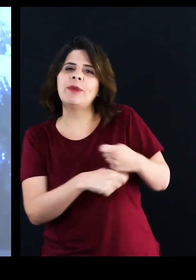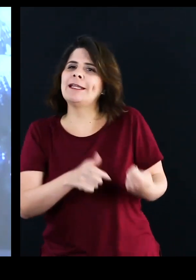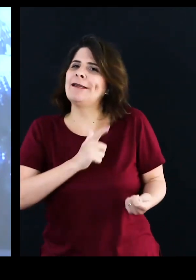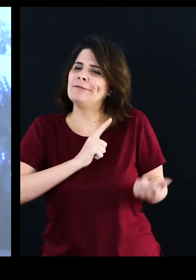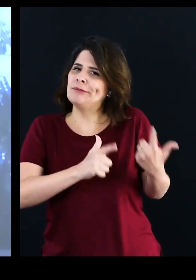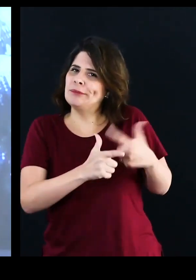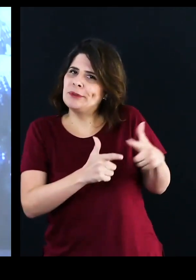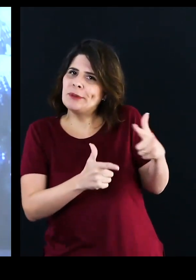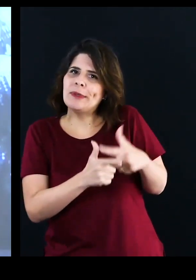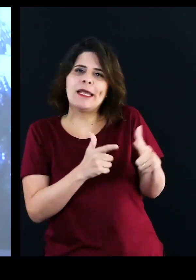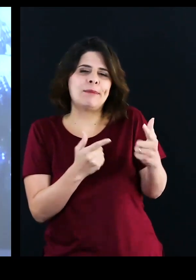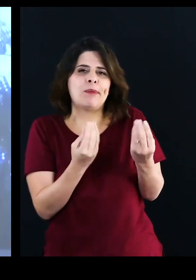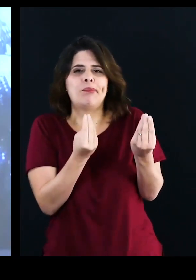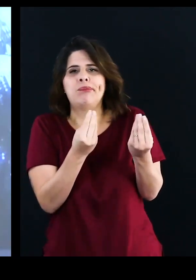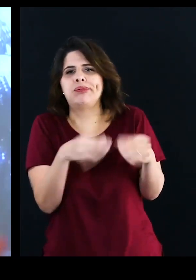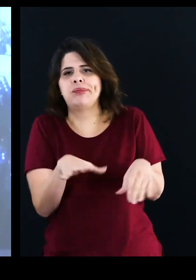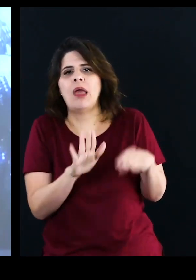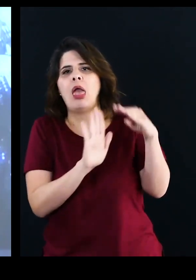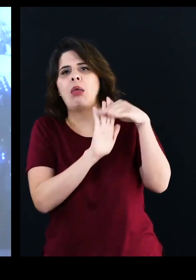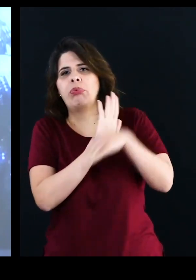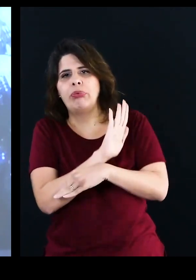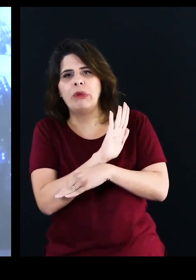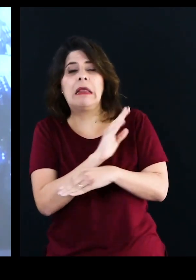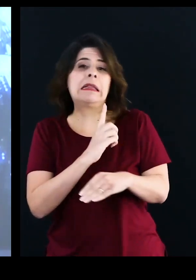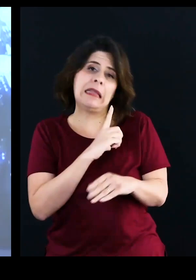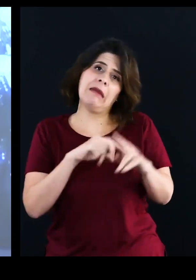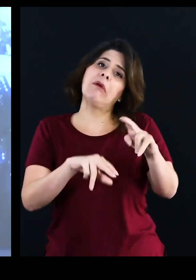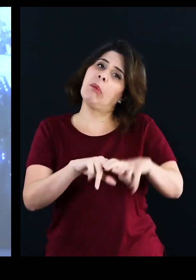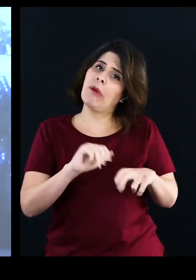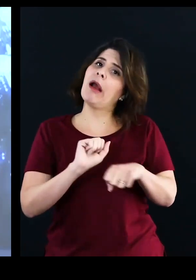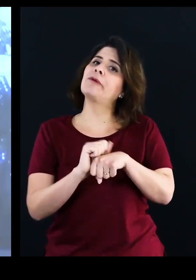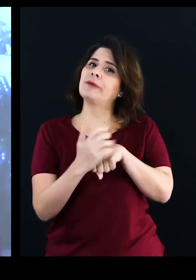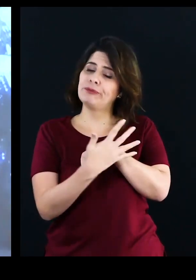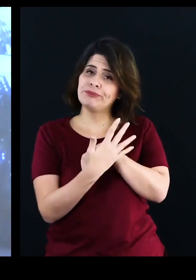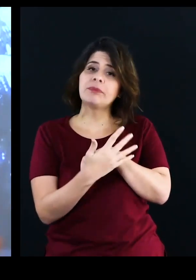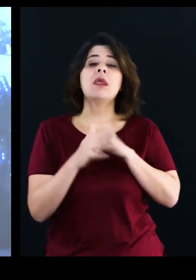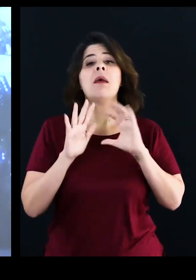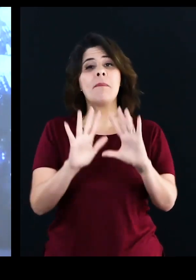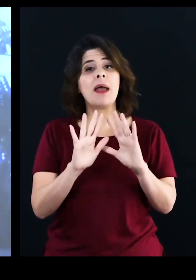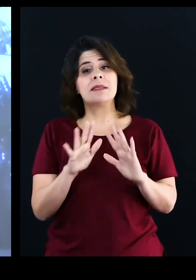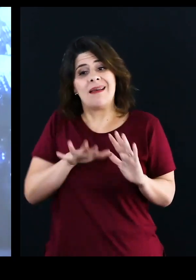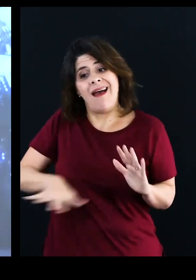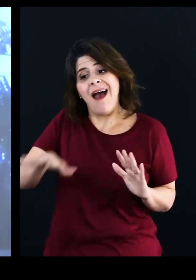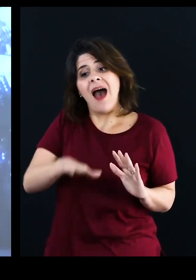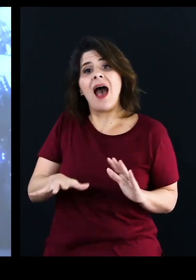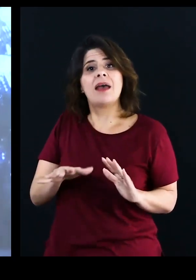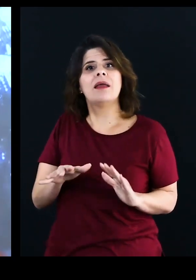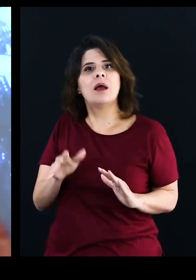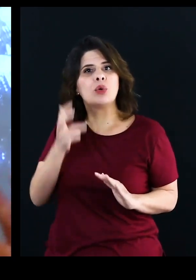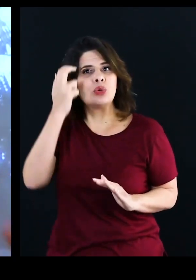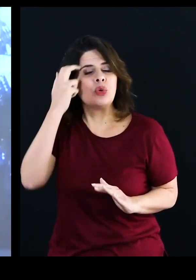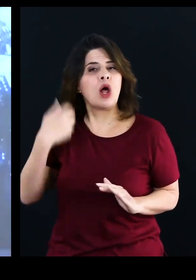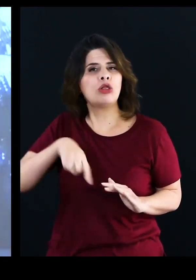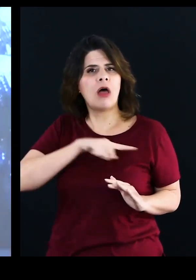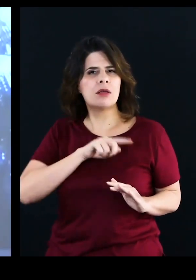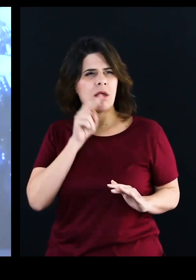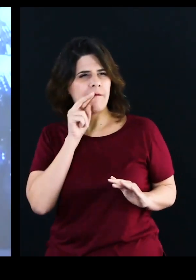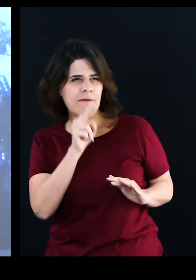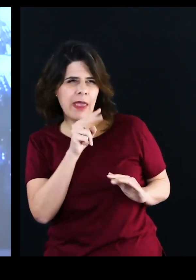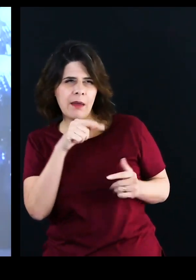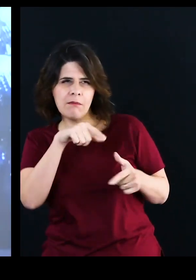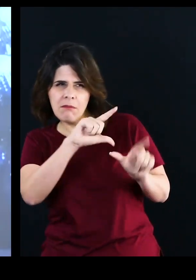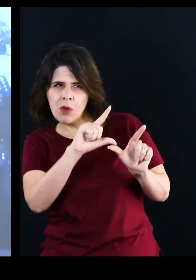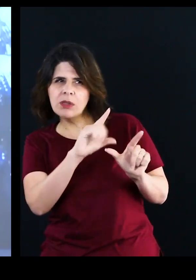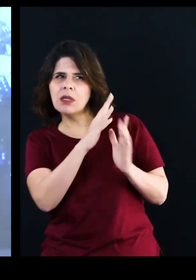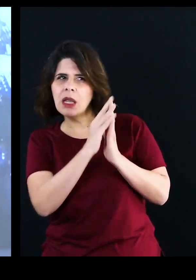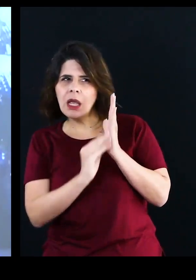conta do Covid. Eu acho que na área de cultura, né, a gente vem seguindo os bons passos do Itaú e vem impulsionando